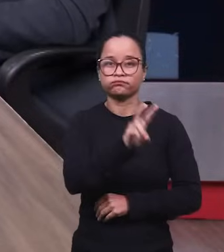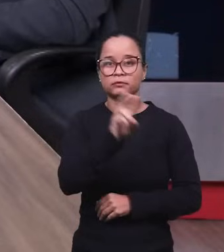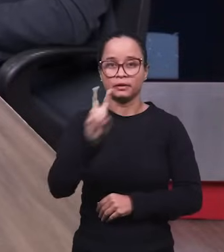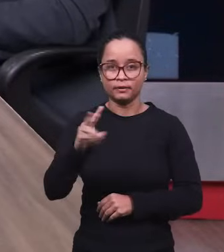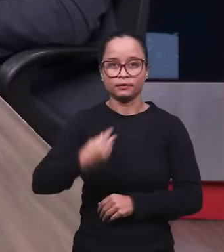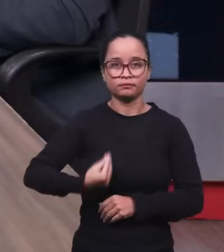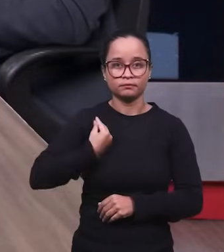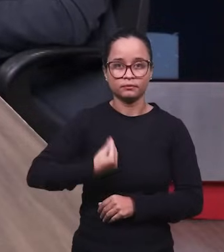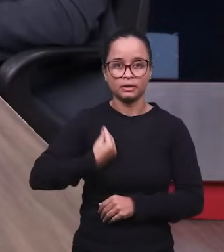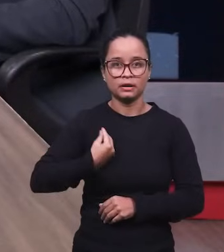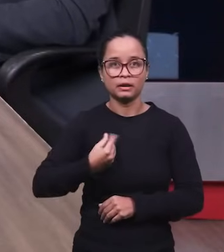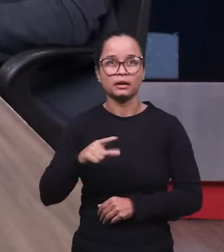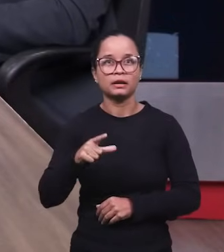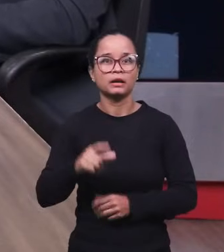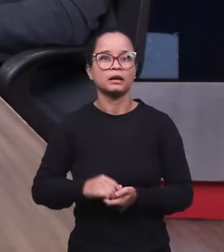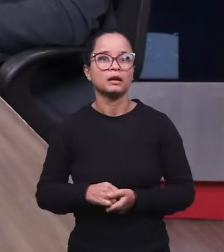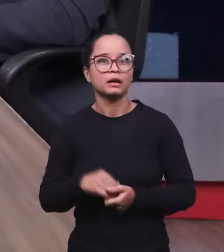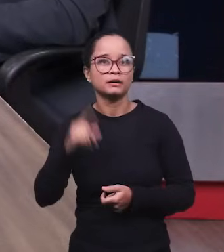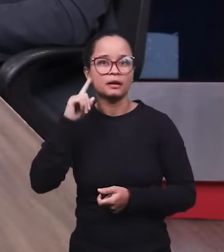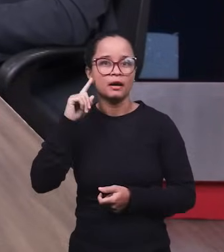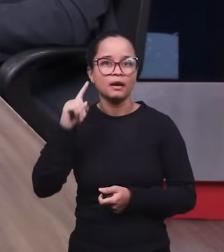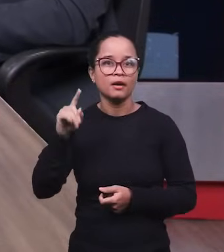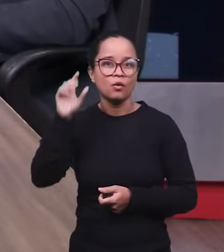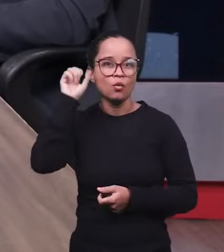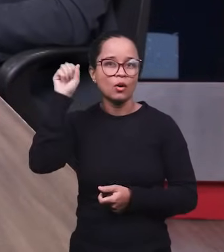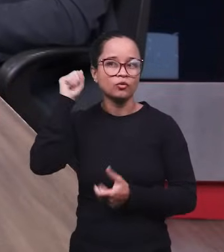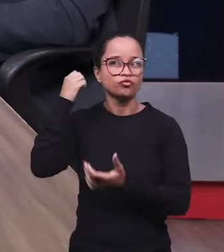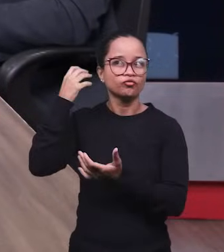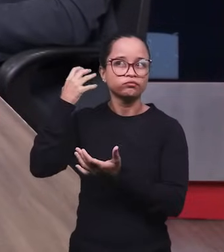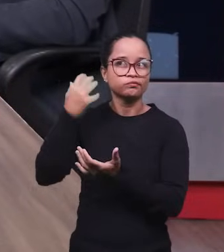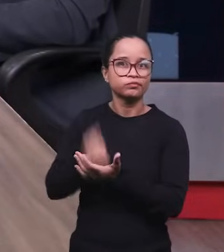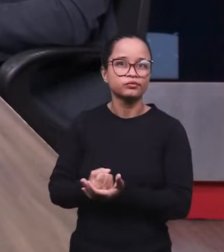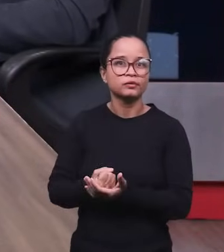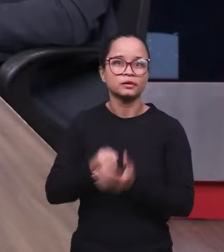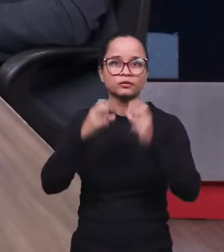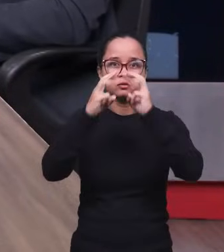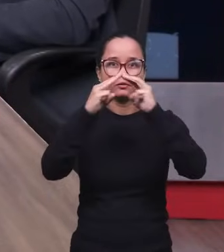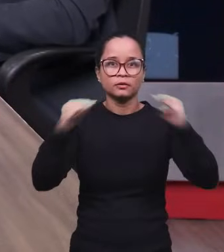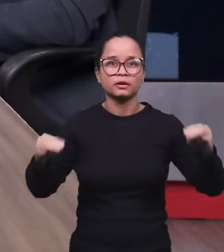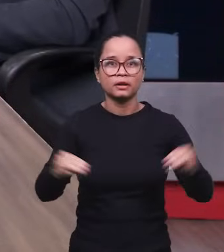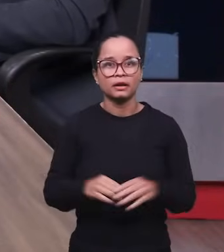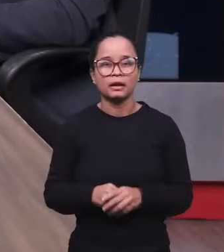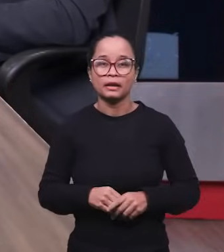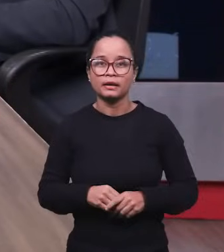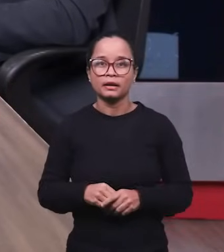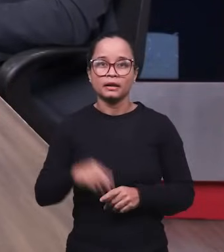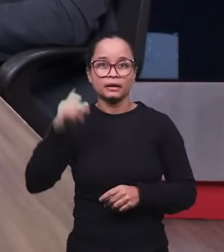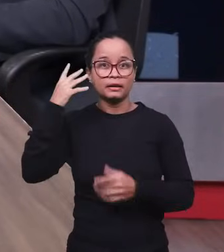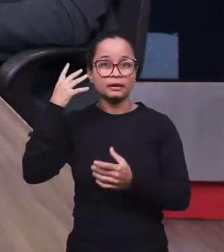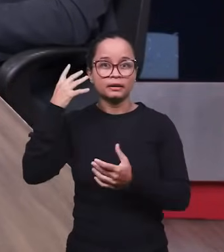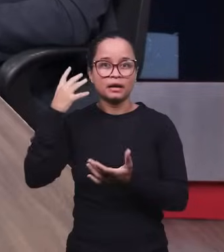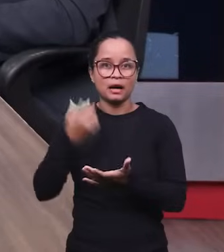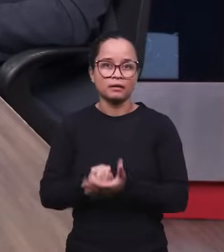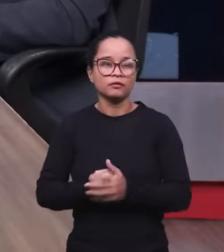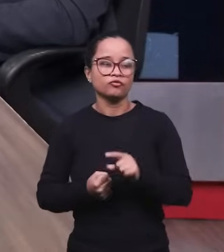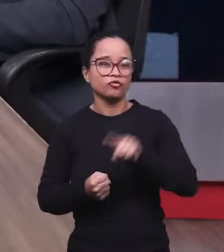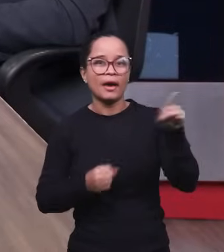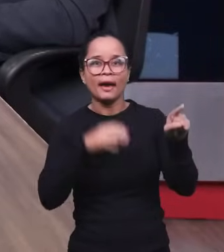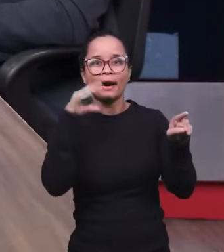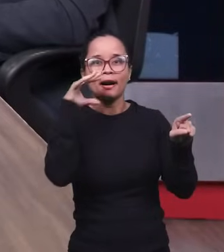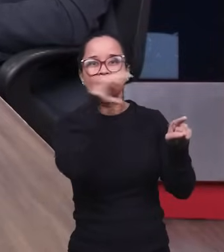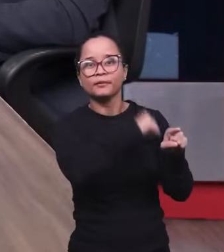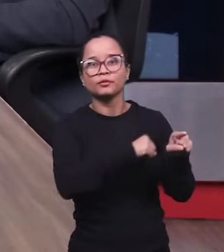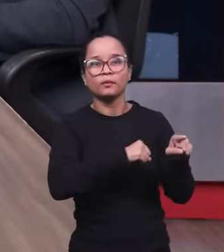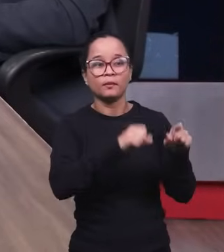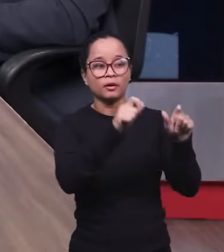né, o áudio ali é recebido do Manaim. E esse áudio é passado